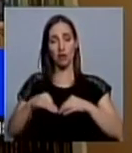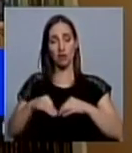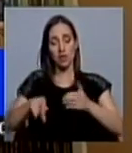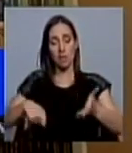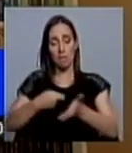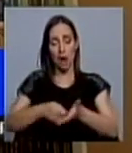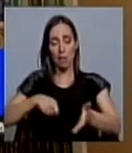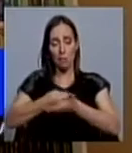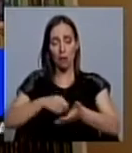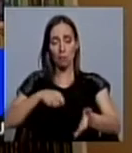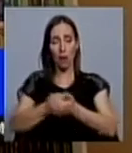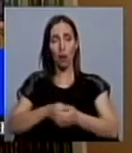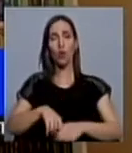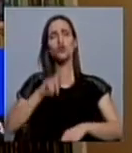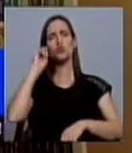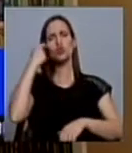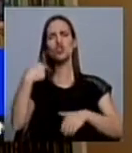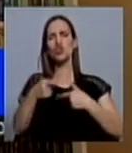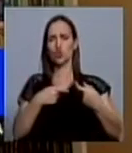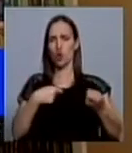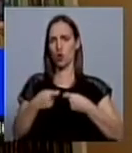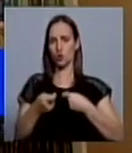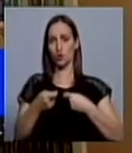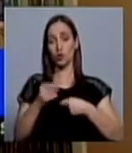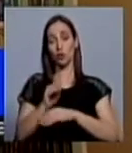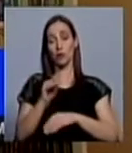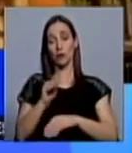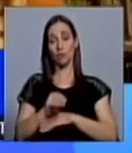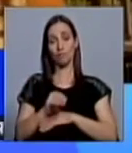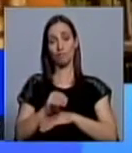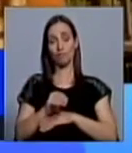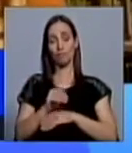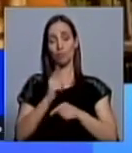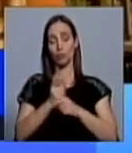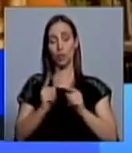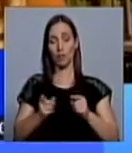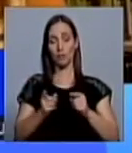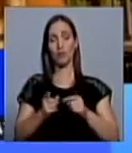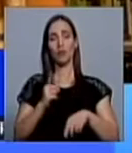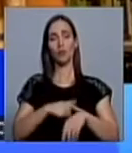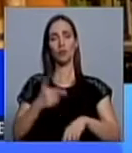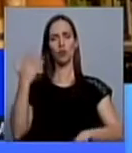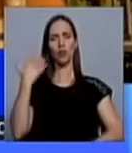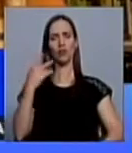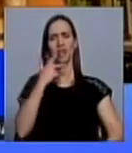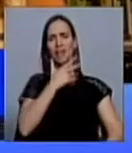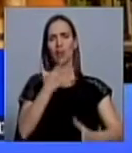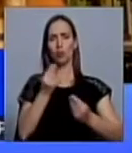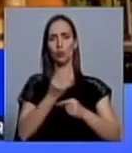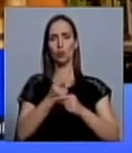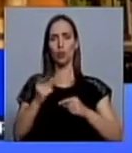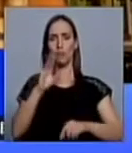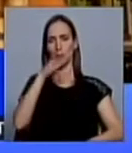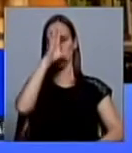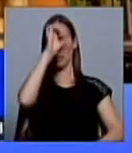e os desmandos destes negócios e da banca. No passado foi muito crítica relativamente ao facto do Primeiro-Ministro